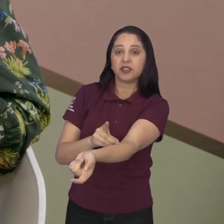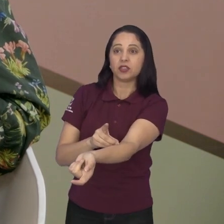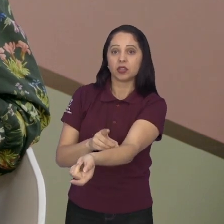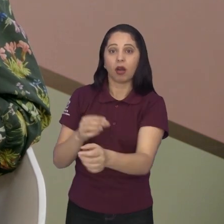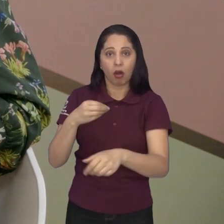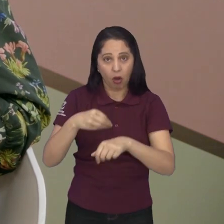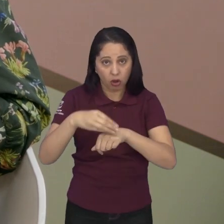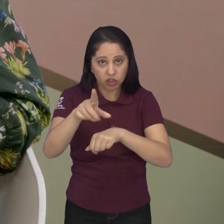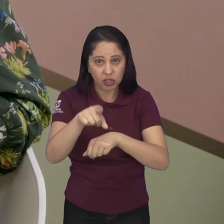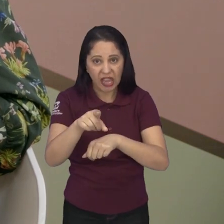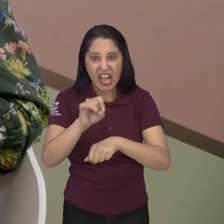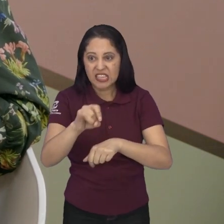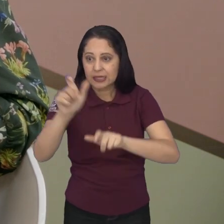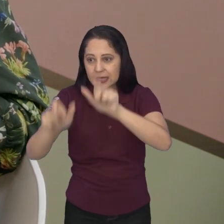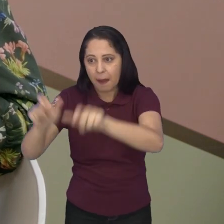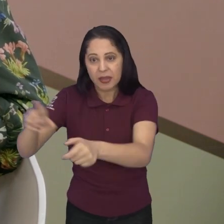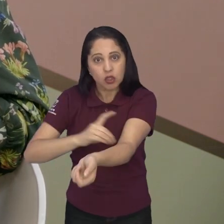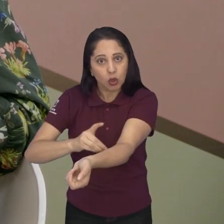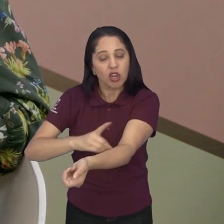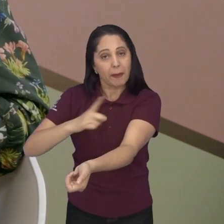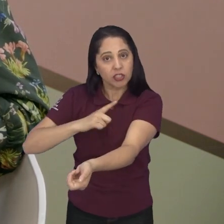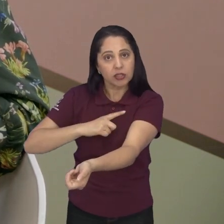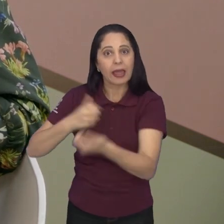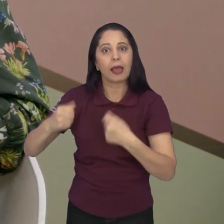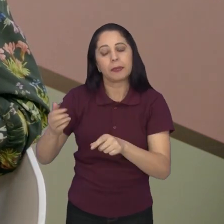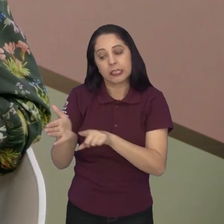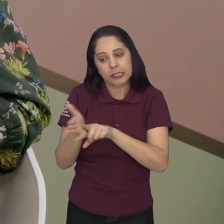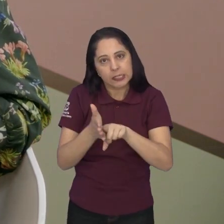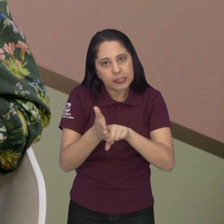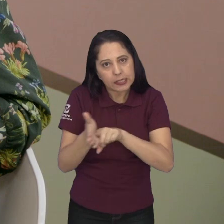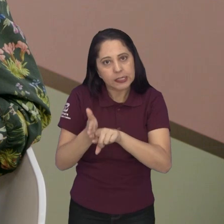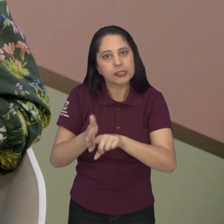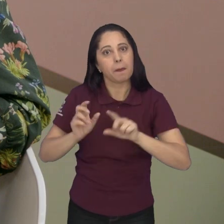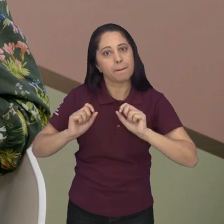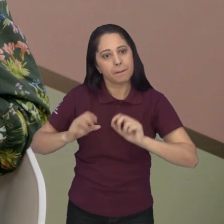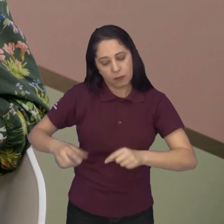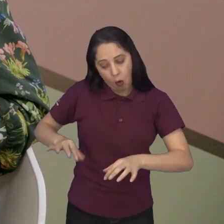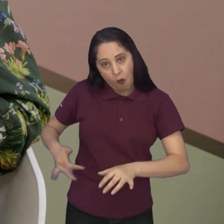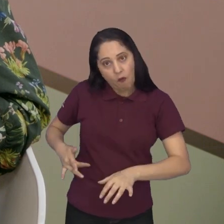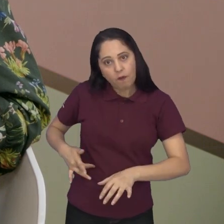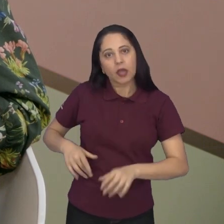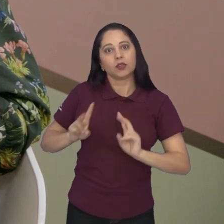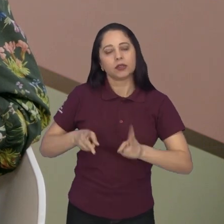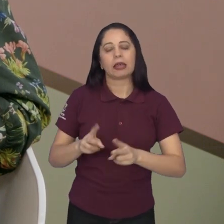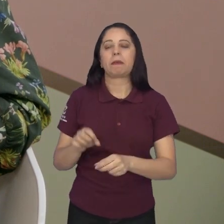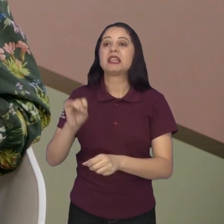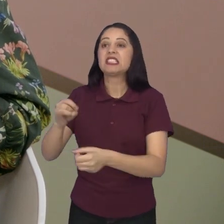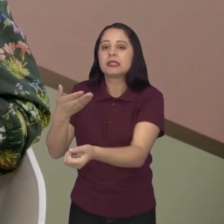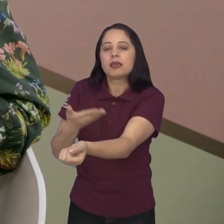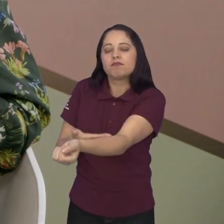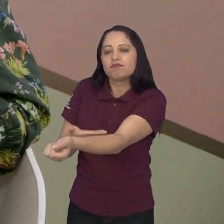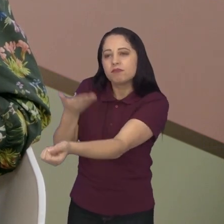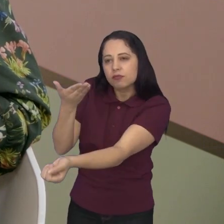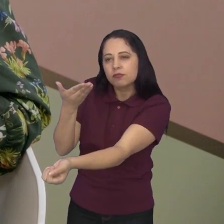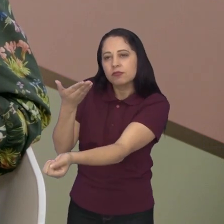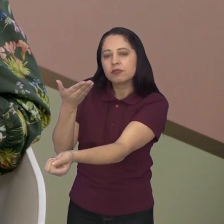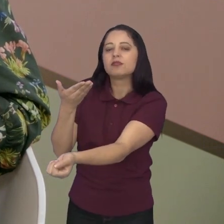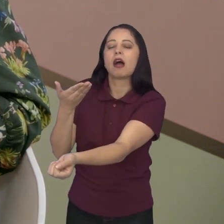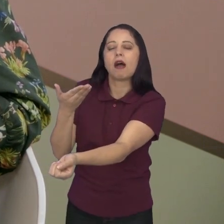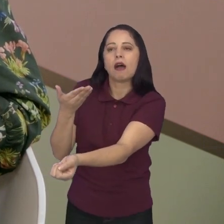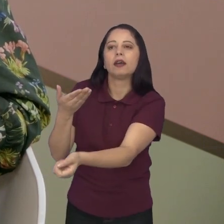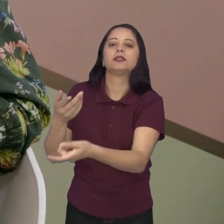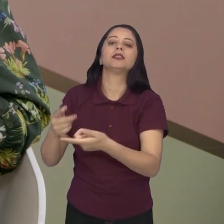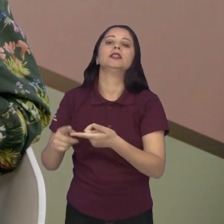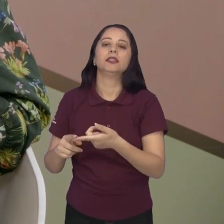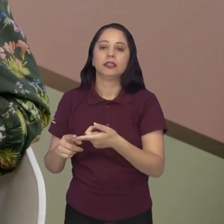e aí já vou deixar o recado, todo paciente diabético tem que fazer anualmente avaliação do fígado, tá? Paciente hipertenso, que tem o